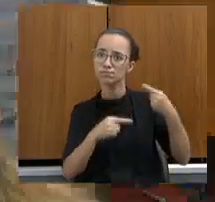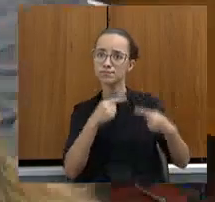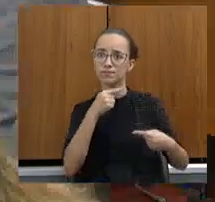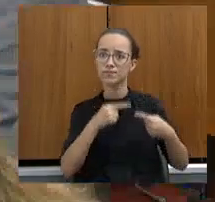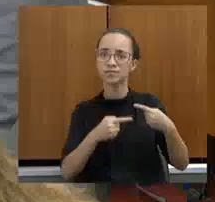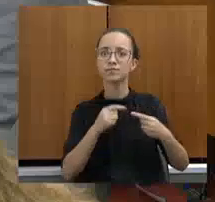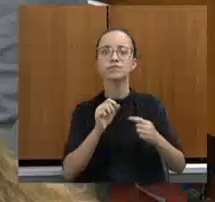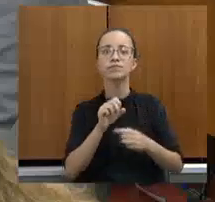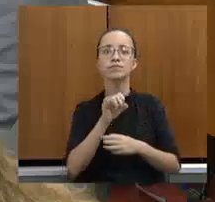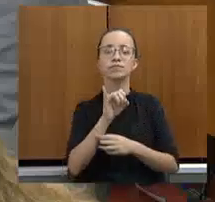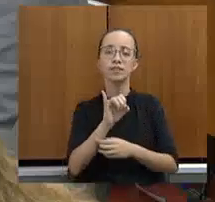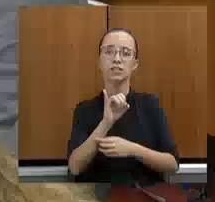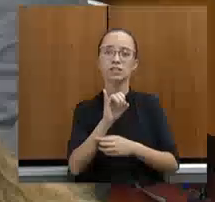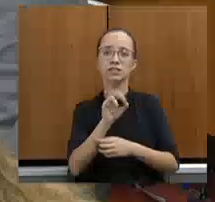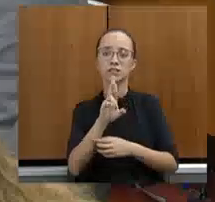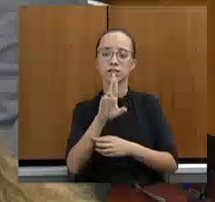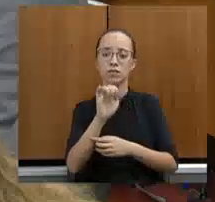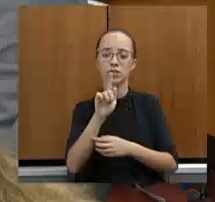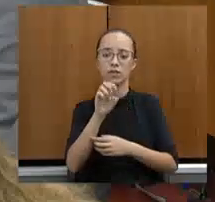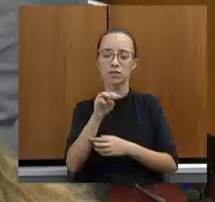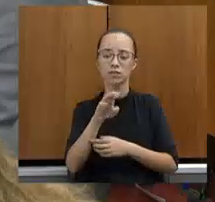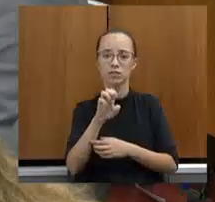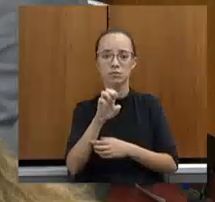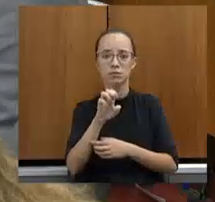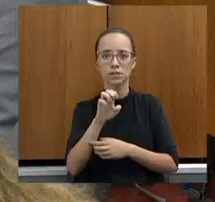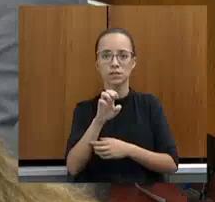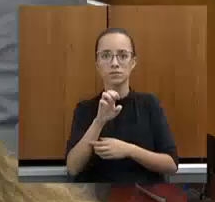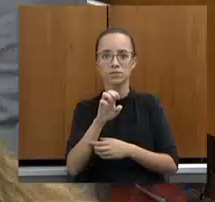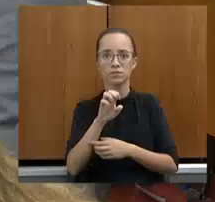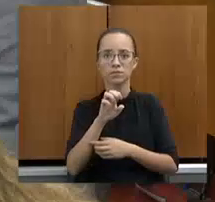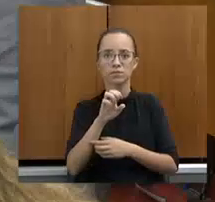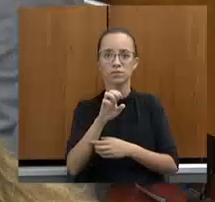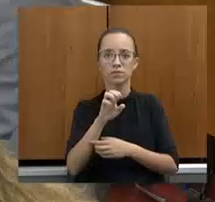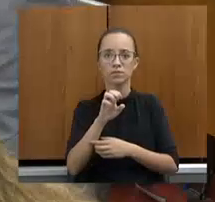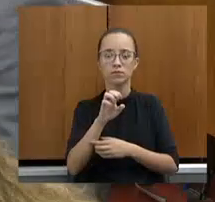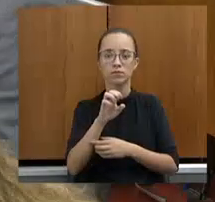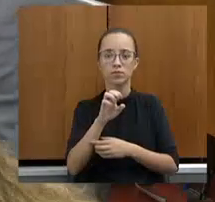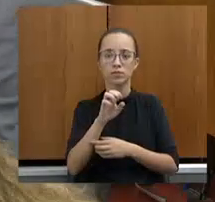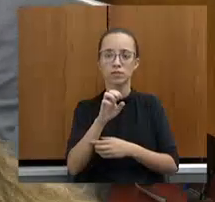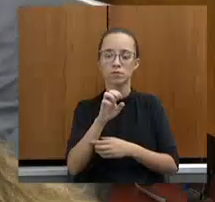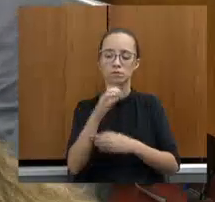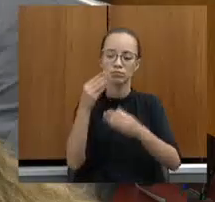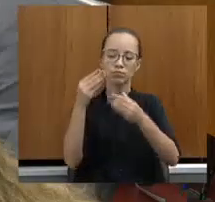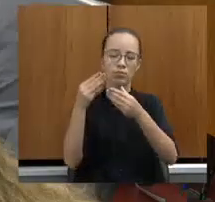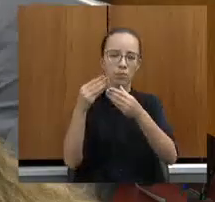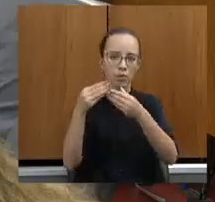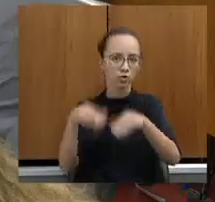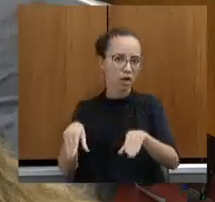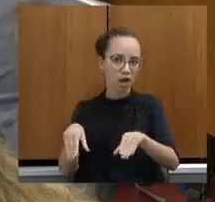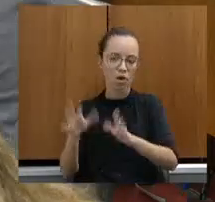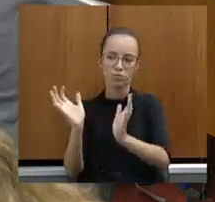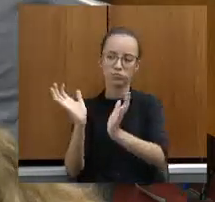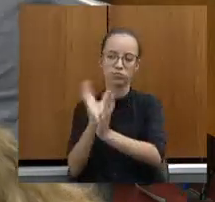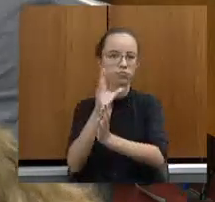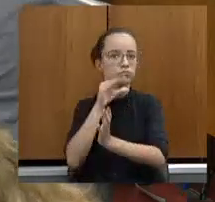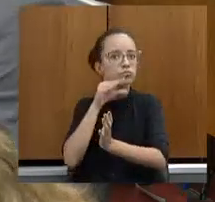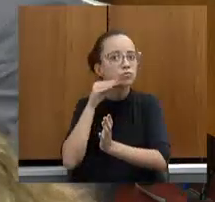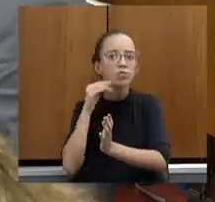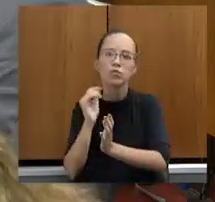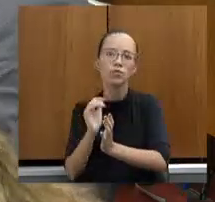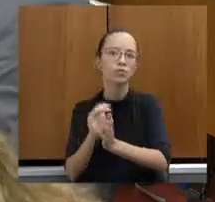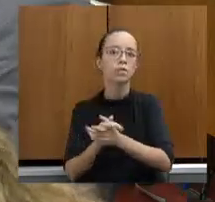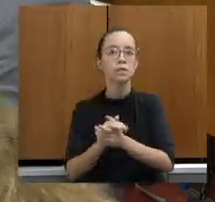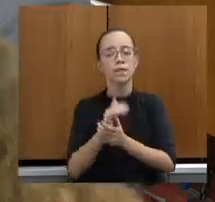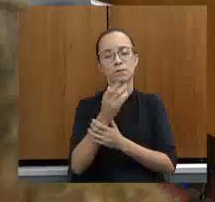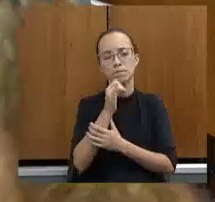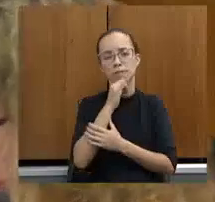Esse regime não prejudicar as carreiras dos Servidores porque não adianta você falar assim